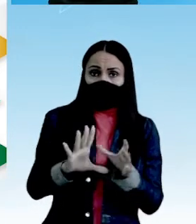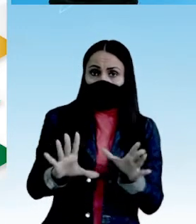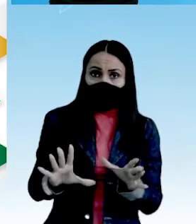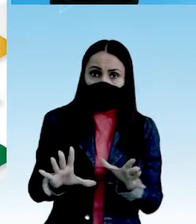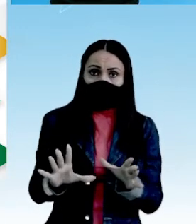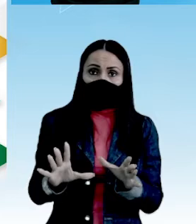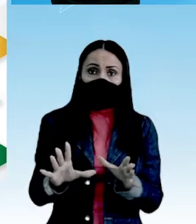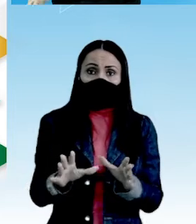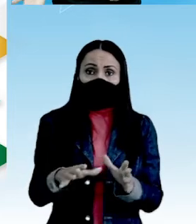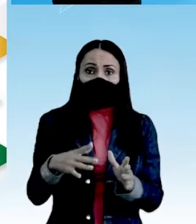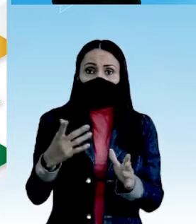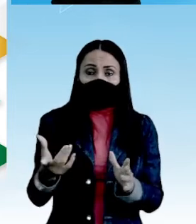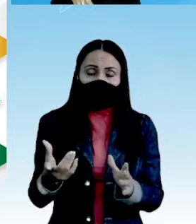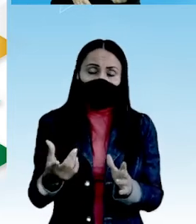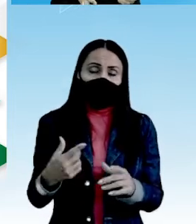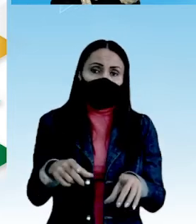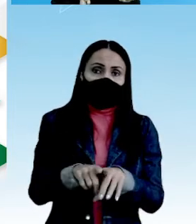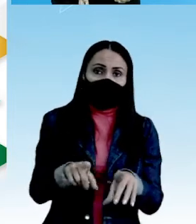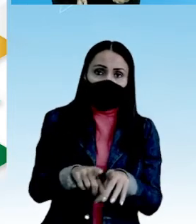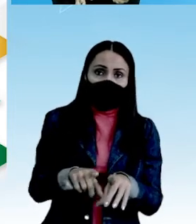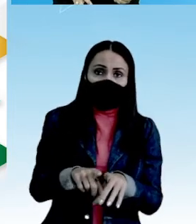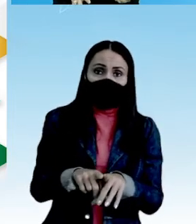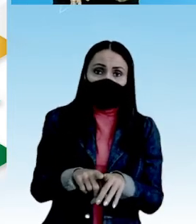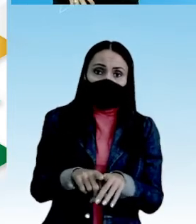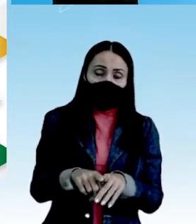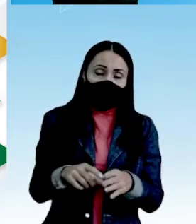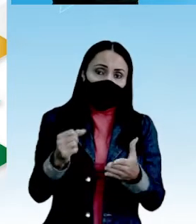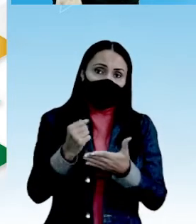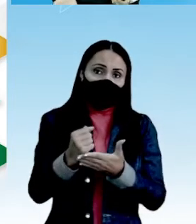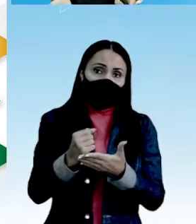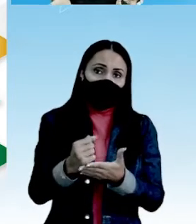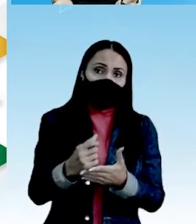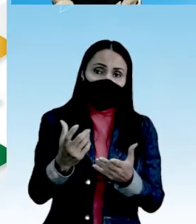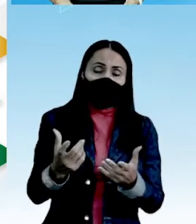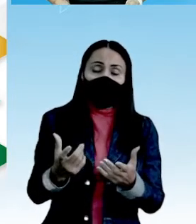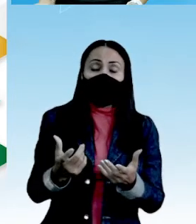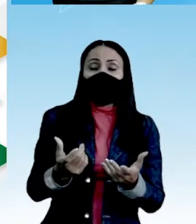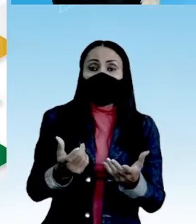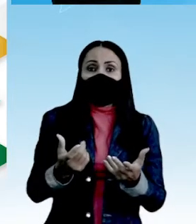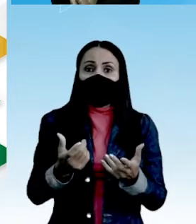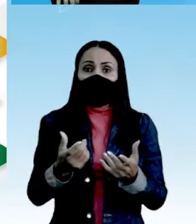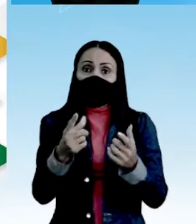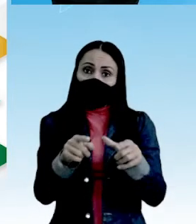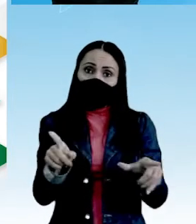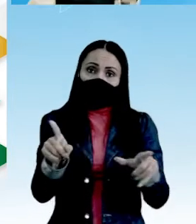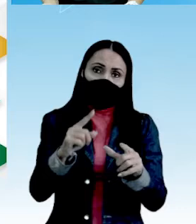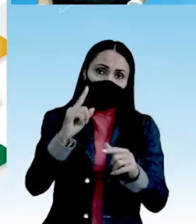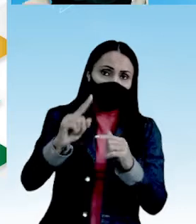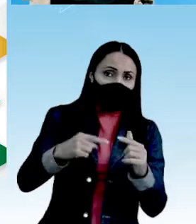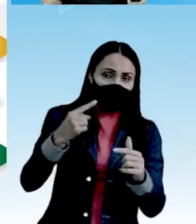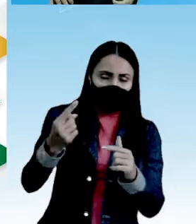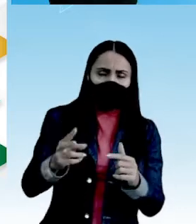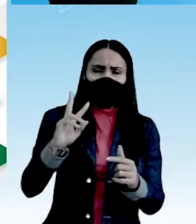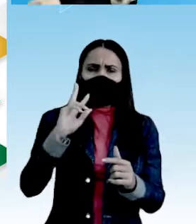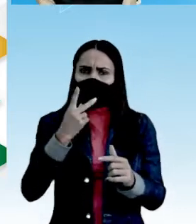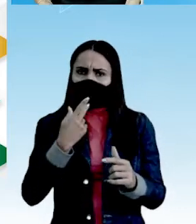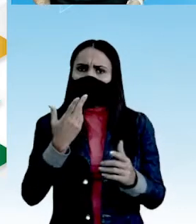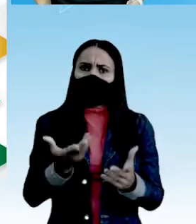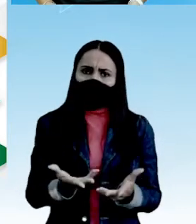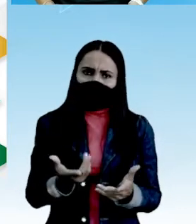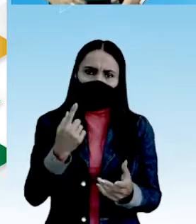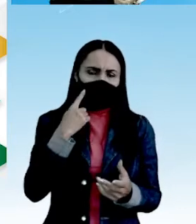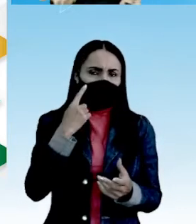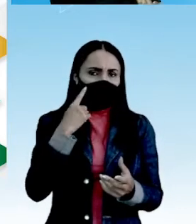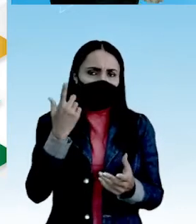acreditasse também a Yoko, né, a contribuição. mas depois ele reconheceu, e que bom que ele reconheceu,